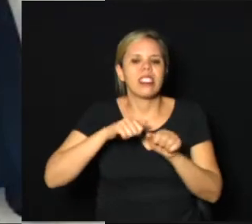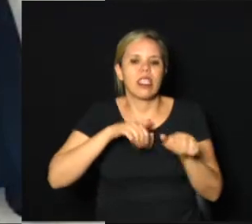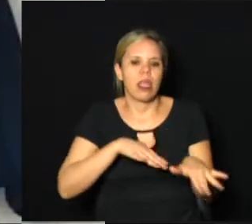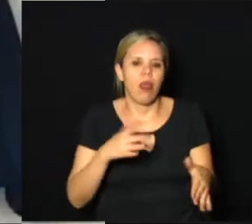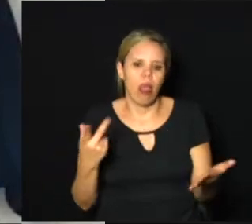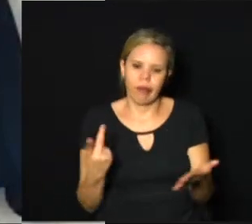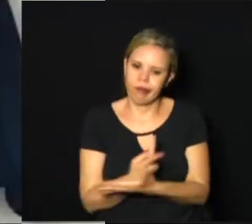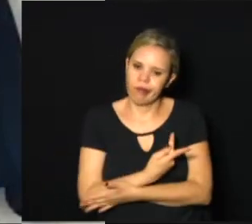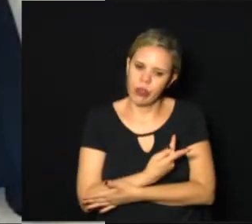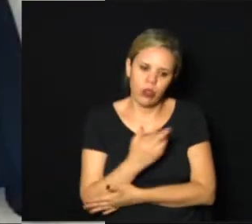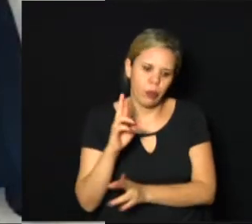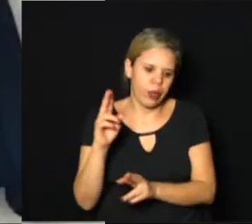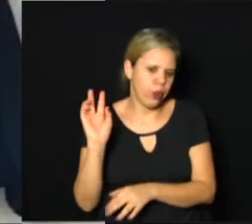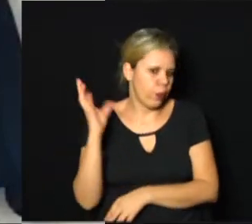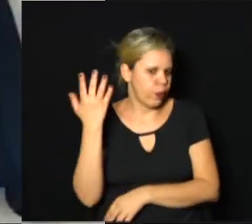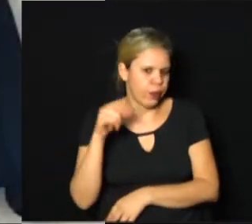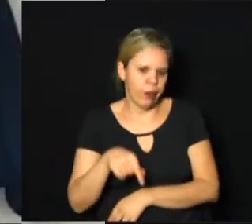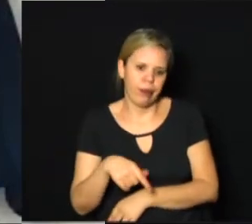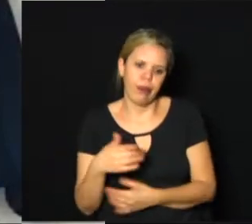porque é um erro. Mas